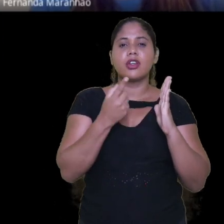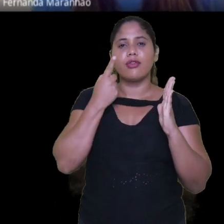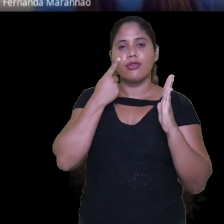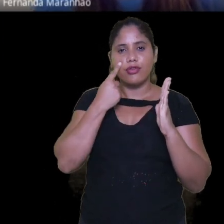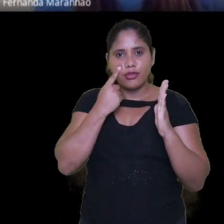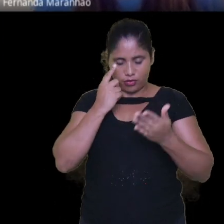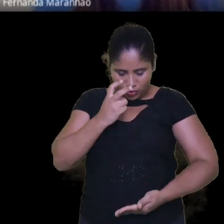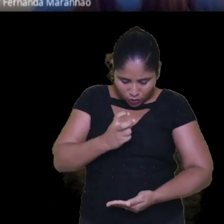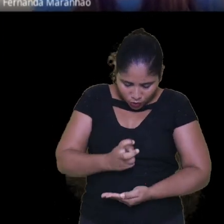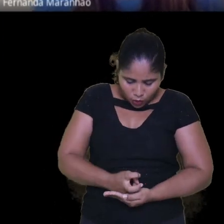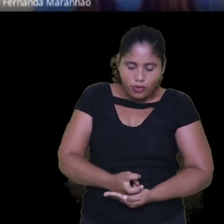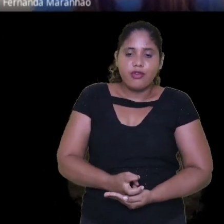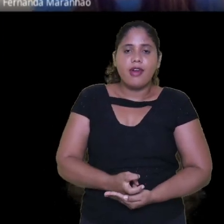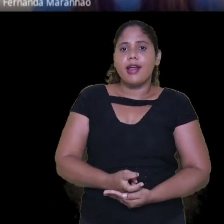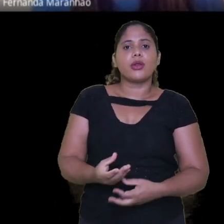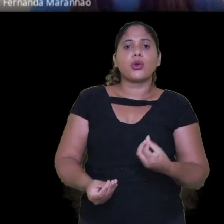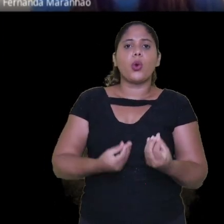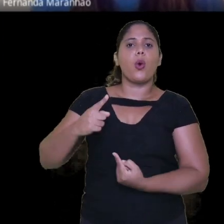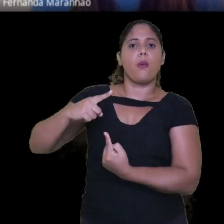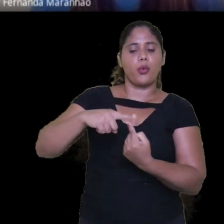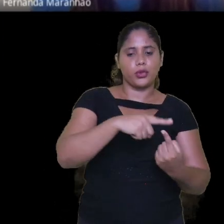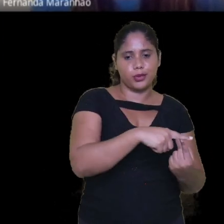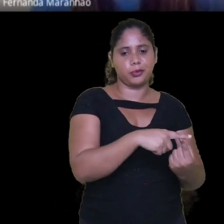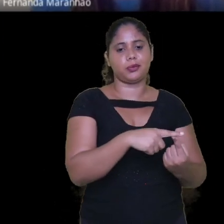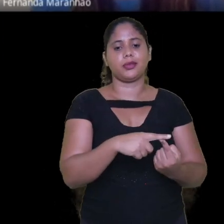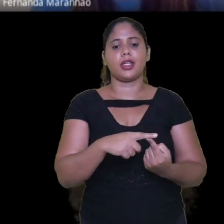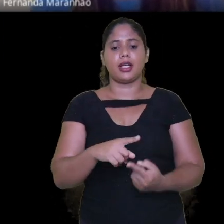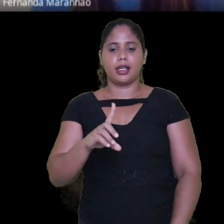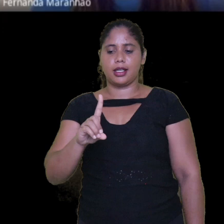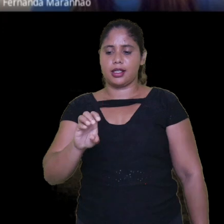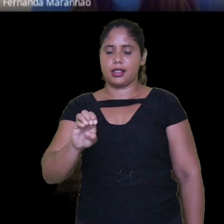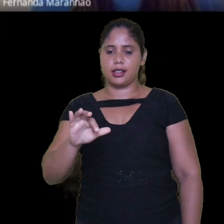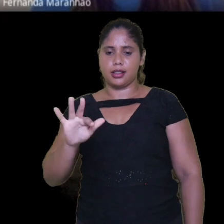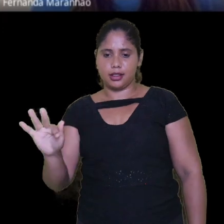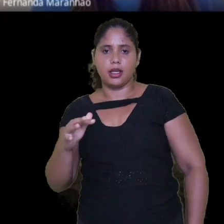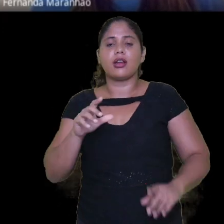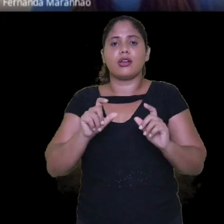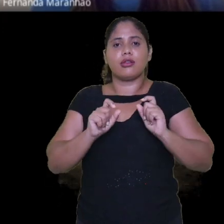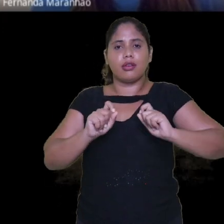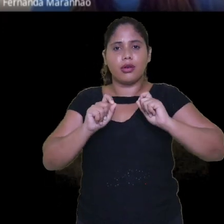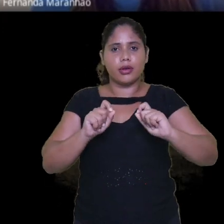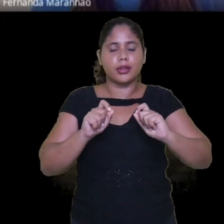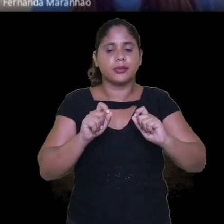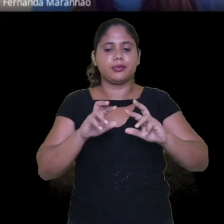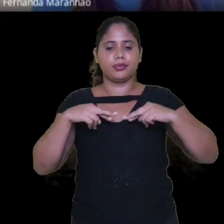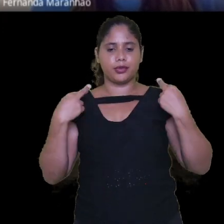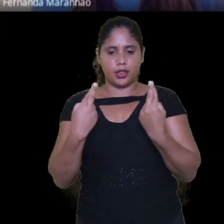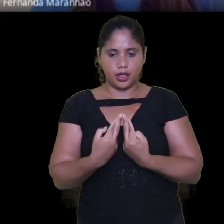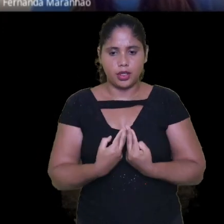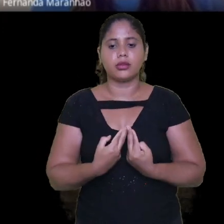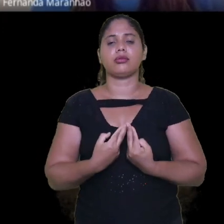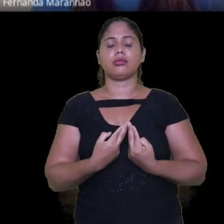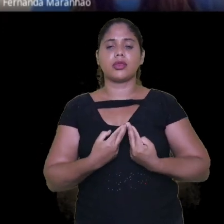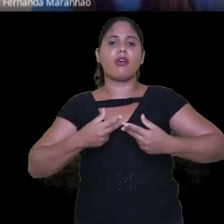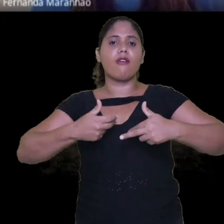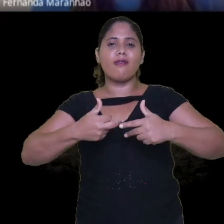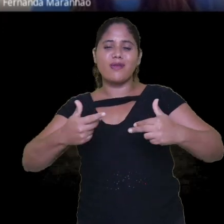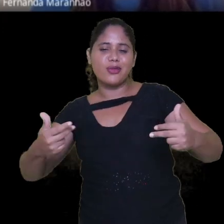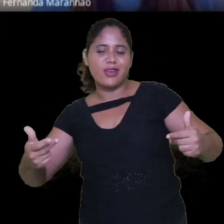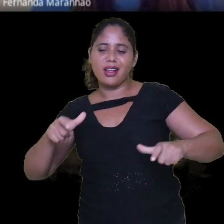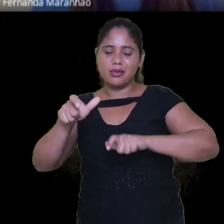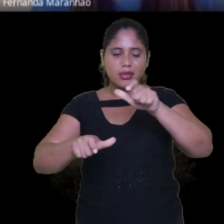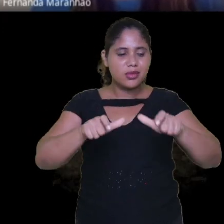ultrassonográficos devem ser utilizados para definição da restrição de crescimento intrauterino e para classificação e